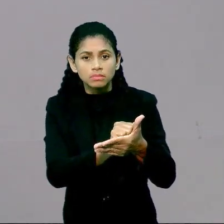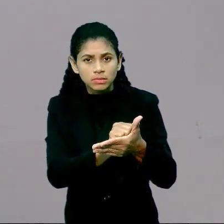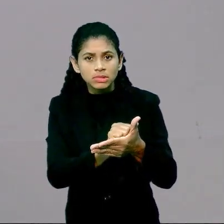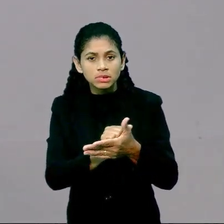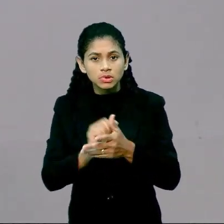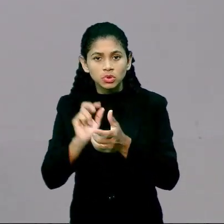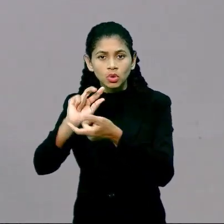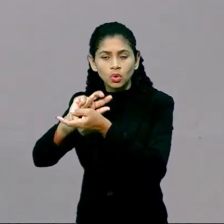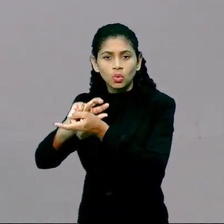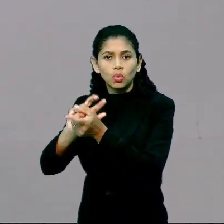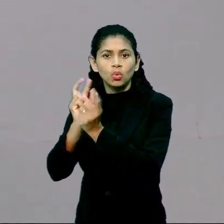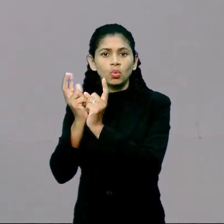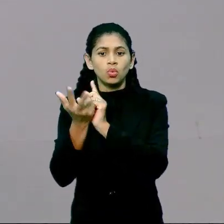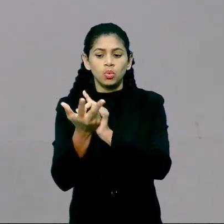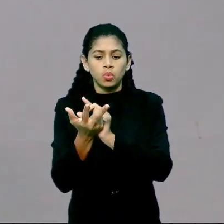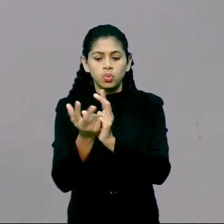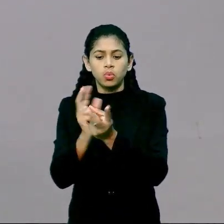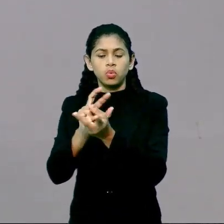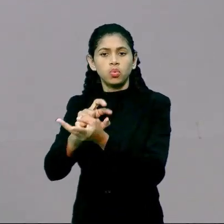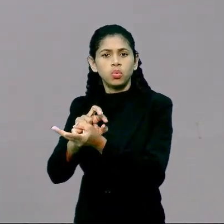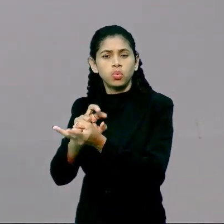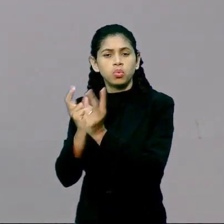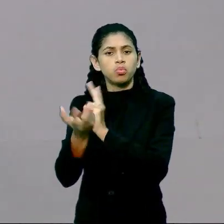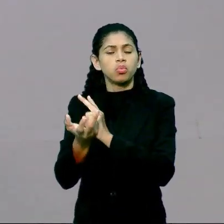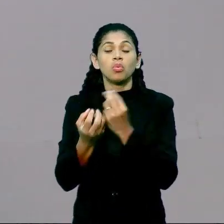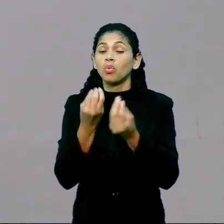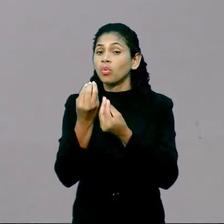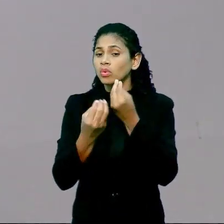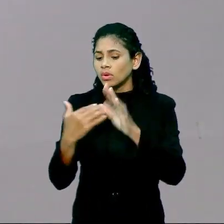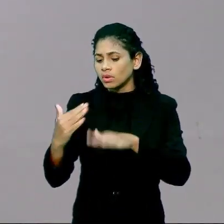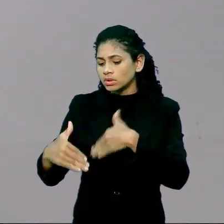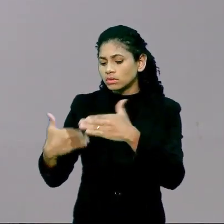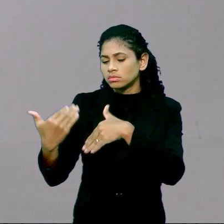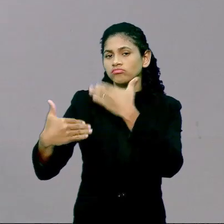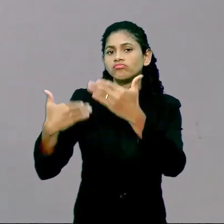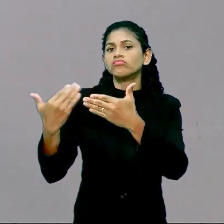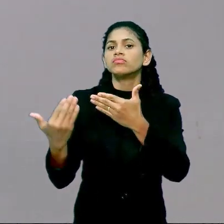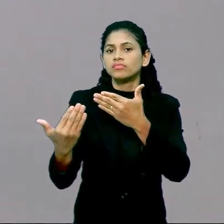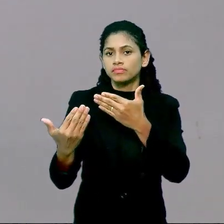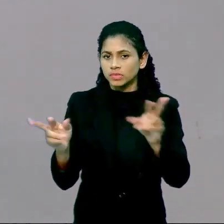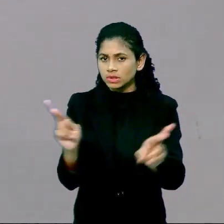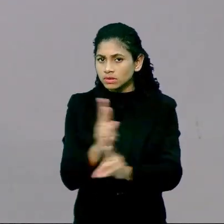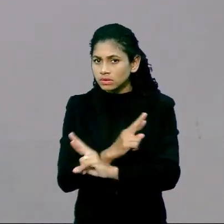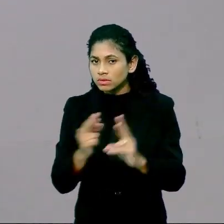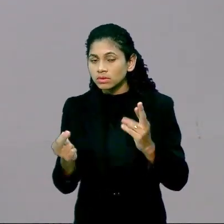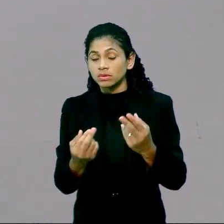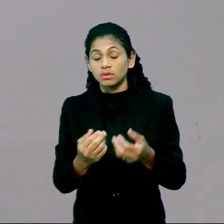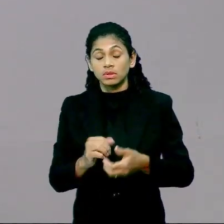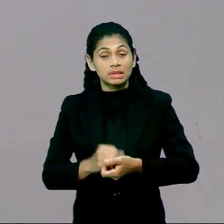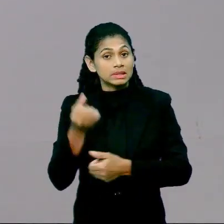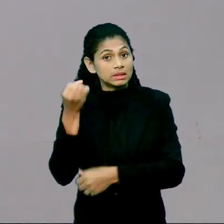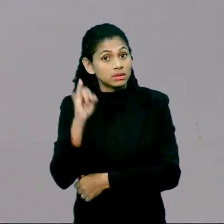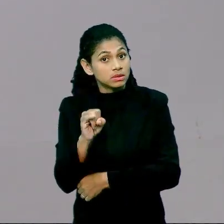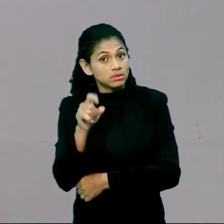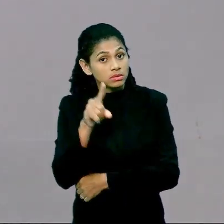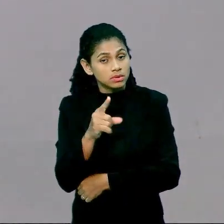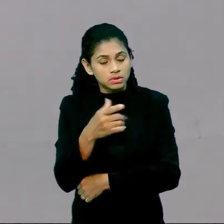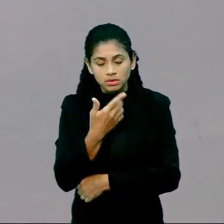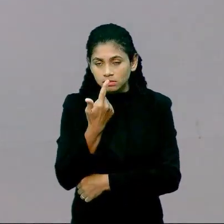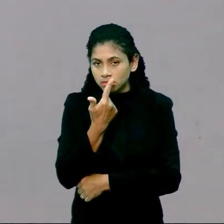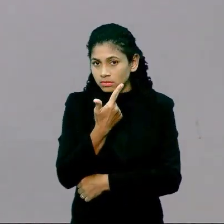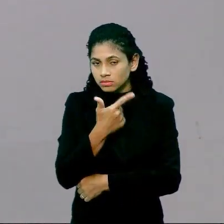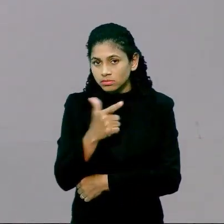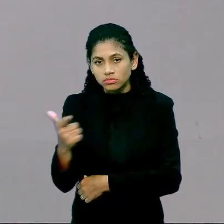foi desenvolvida, trabalhada, relacionada? Se você tiver uma dificuldade, não tiver uma base, a gente pode se